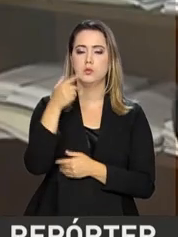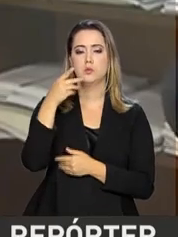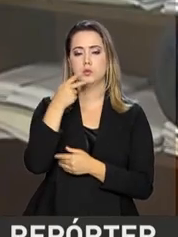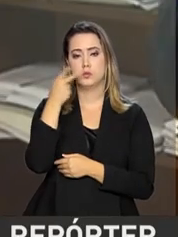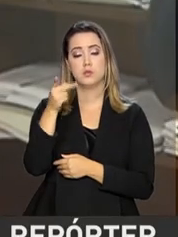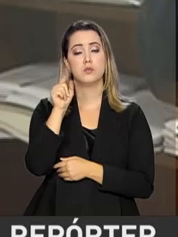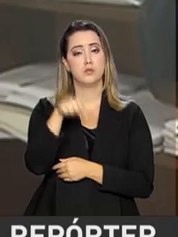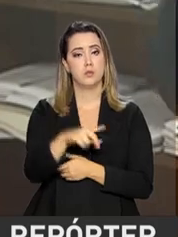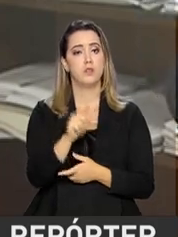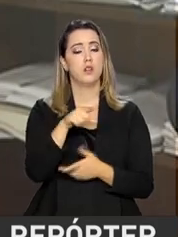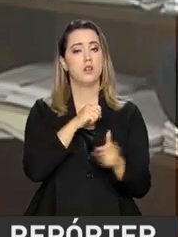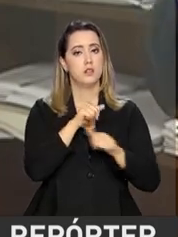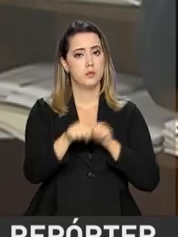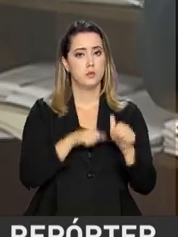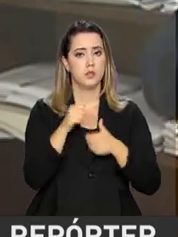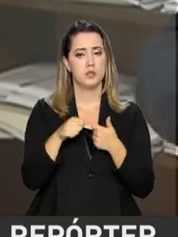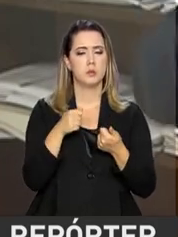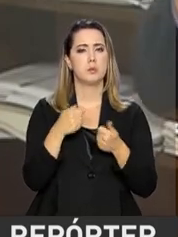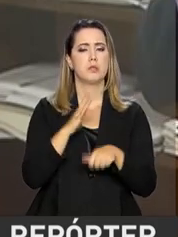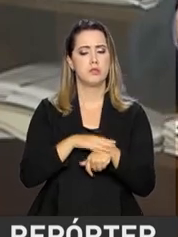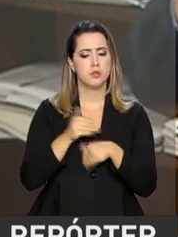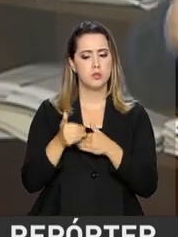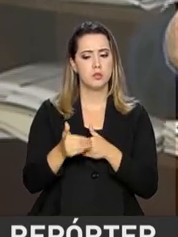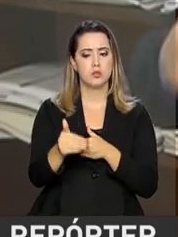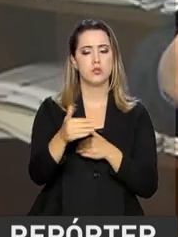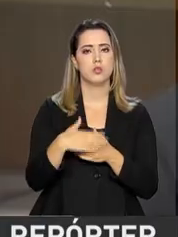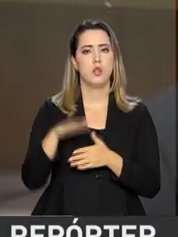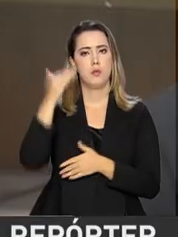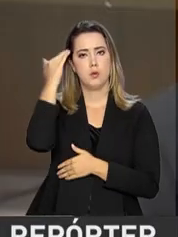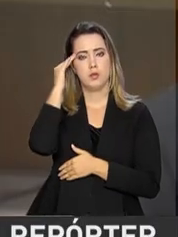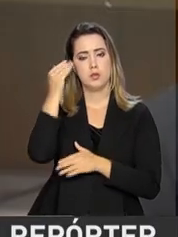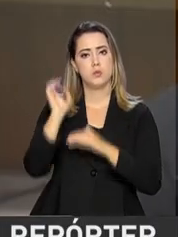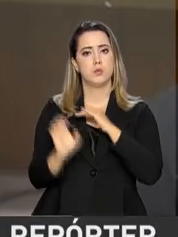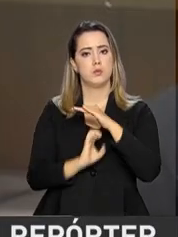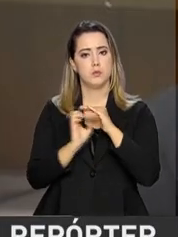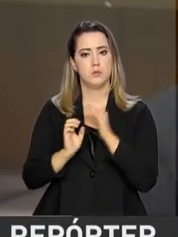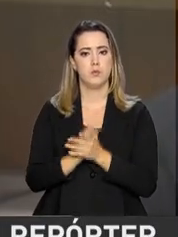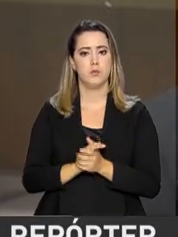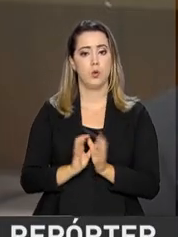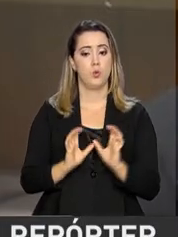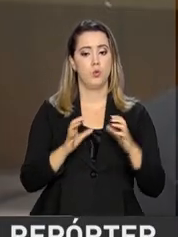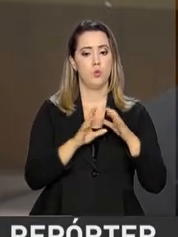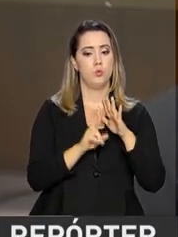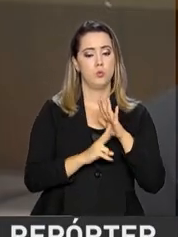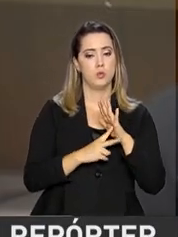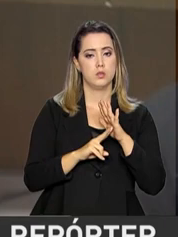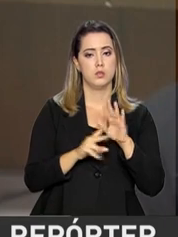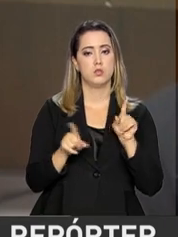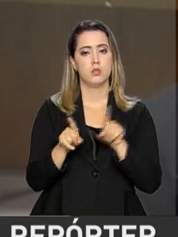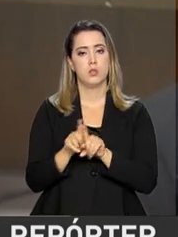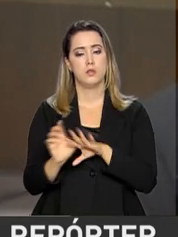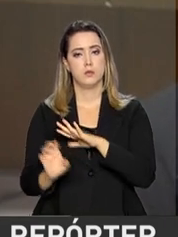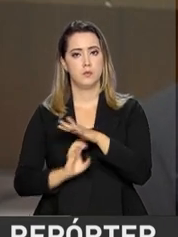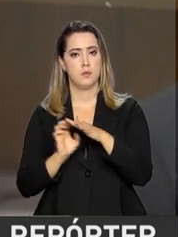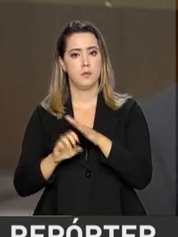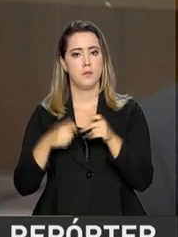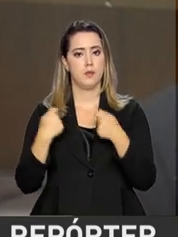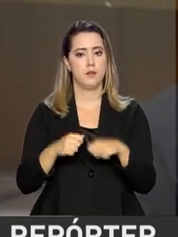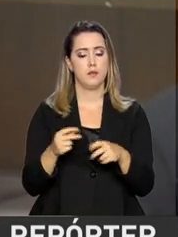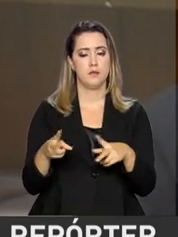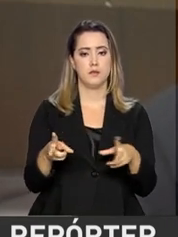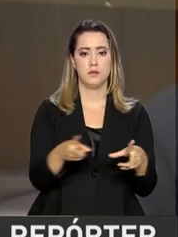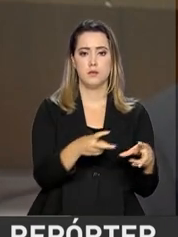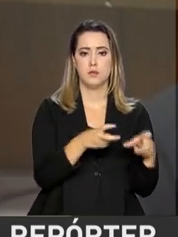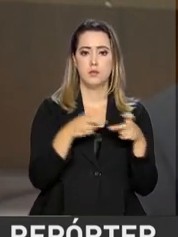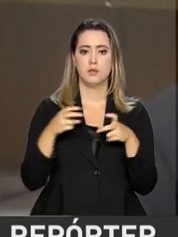vão levar um tempo para serem absorvidas pelos patrões. Tanto os sindicatos como as empresas vão ter que